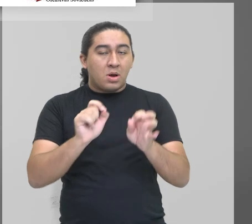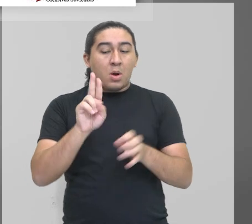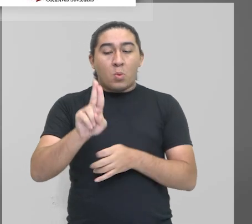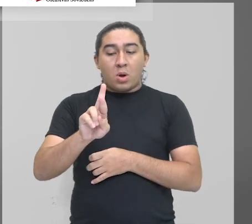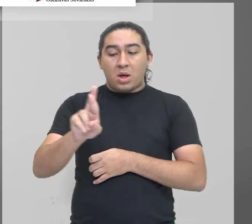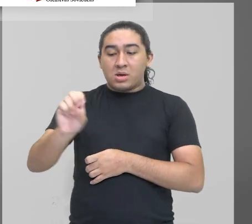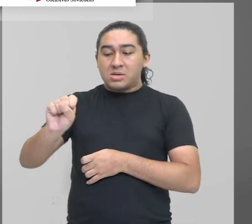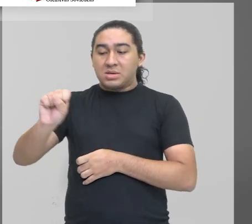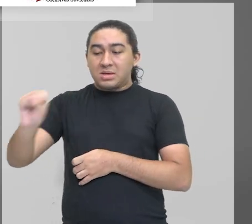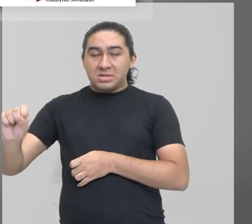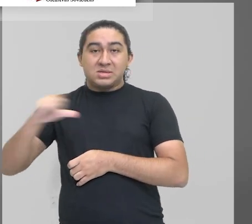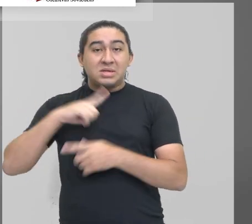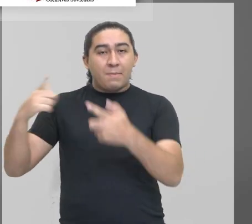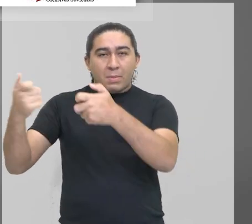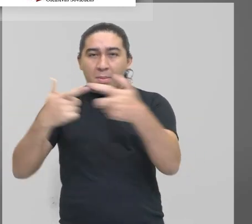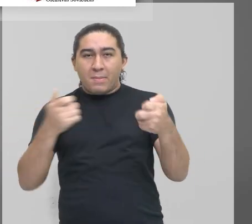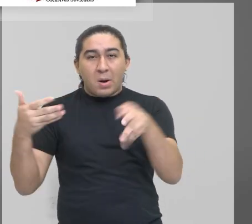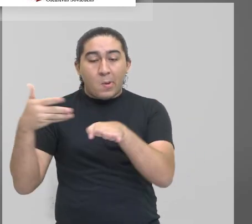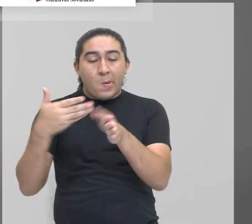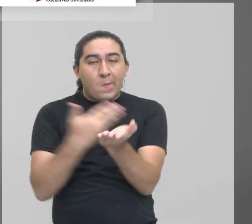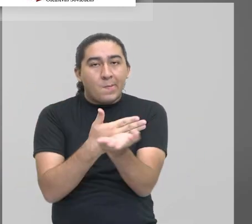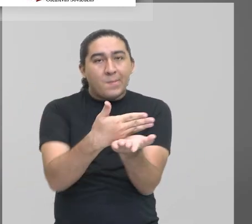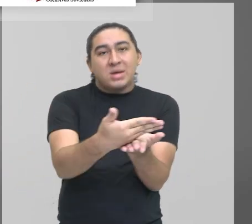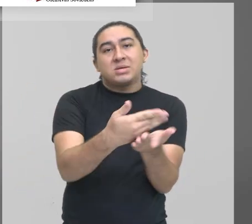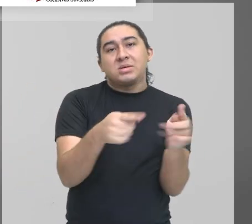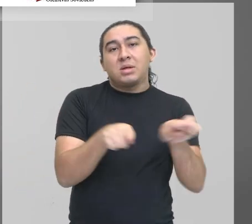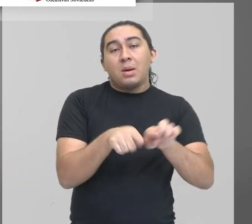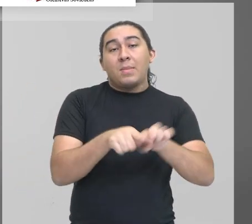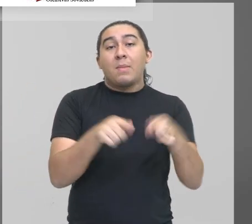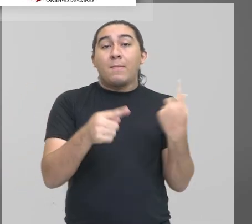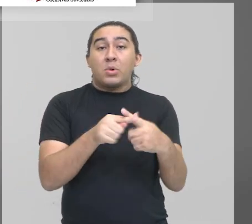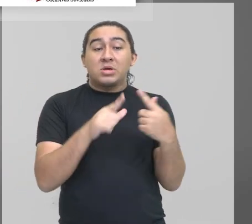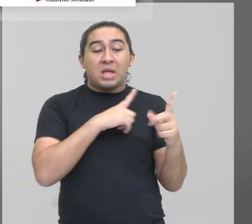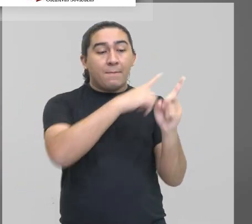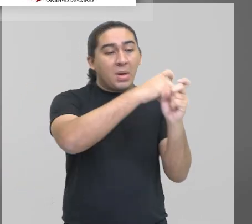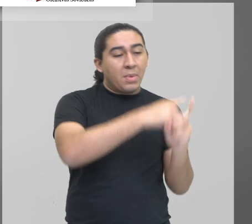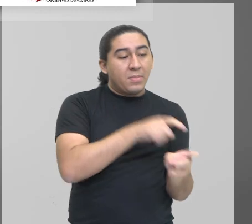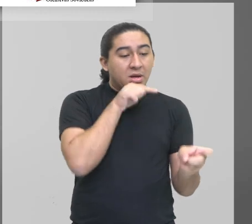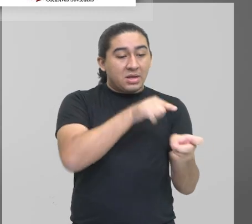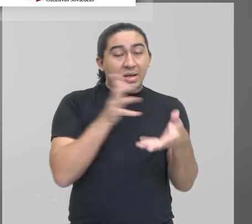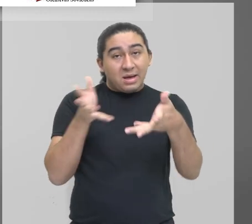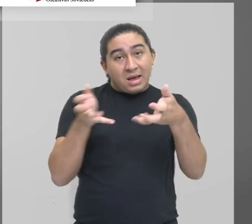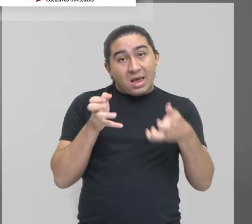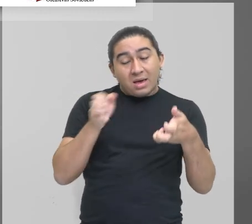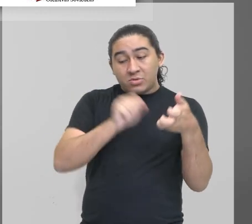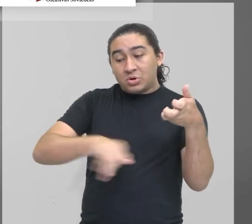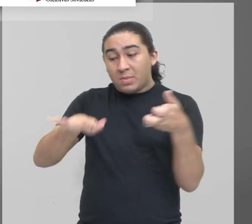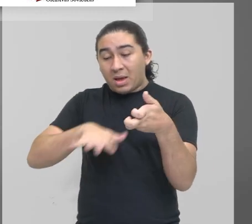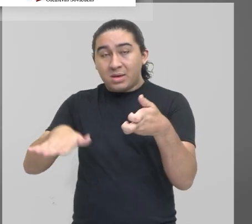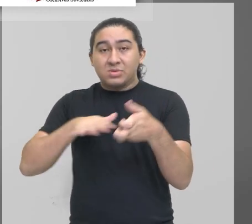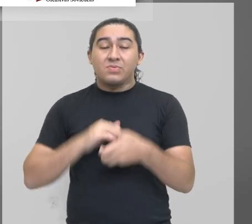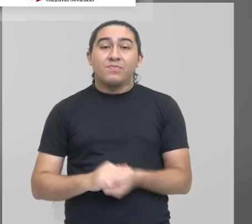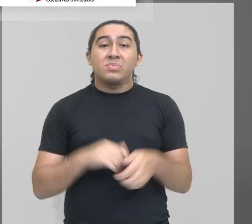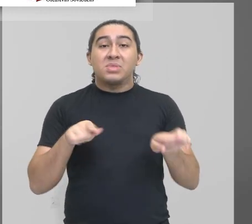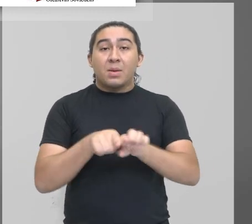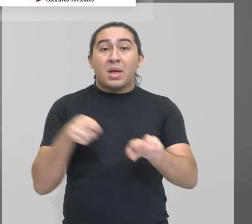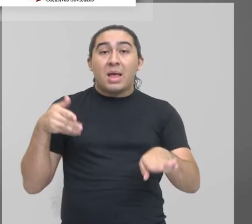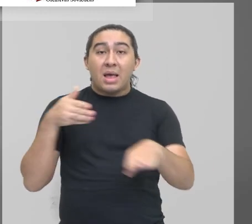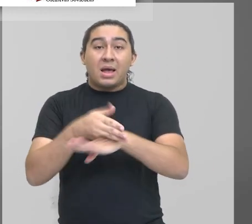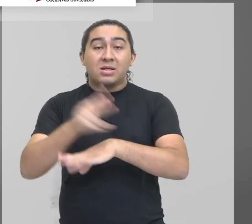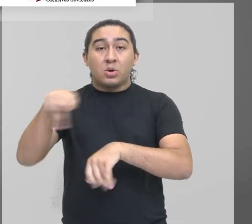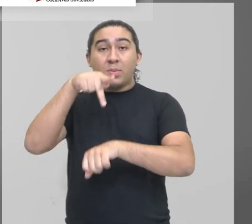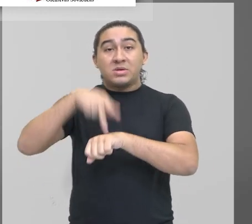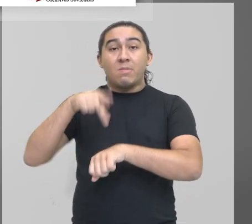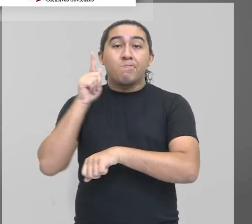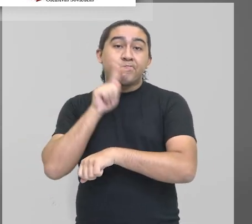União Soviética no conflito, graças ali à agressão, à invasão ou tentativa de invasão da Alemanha, e também a entrada